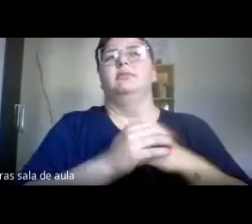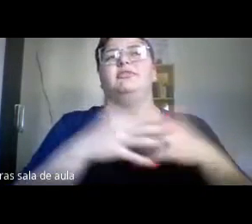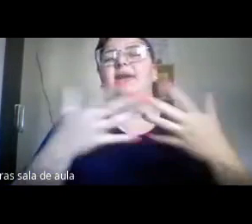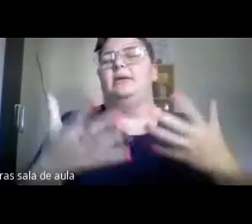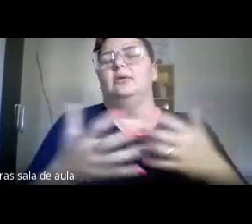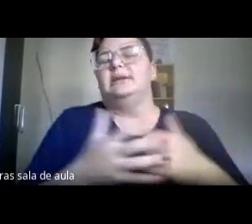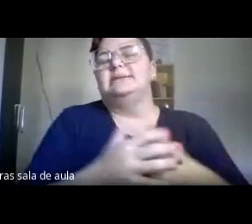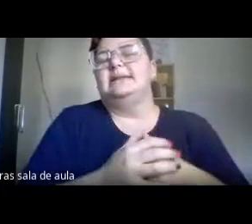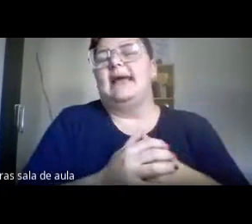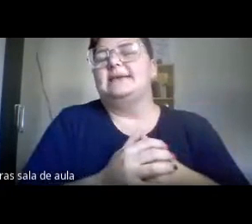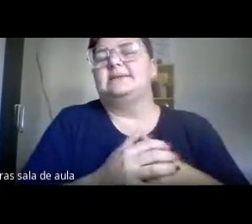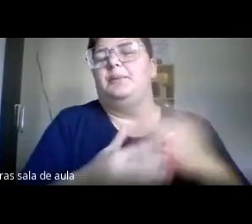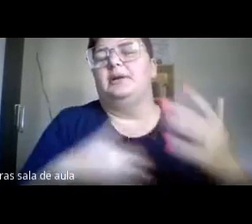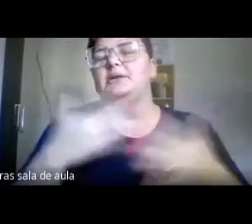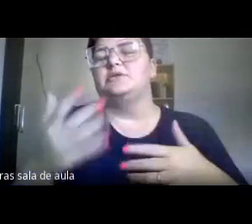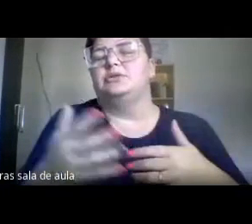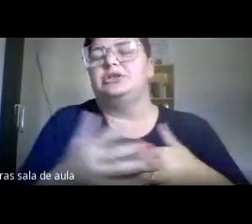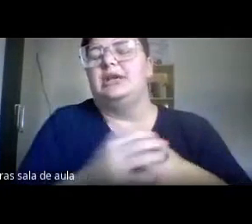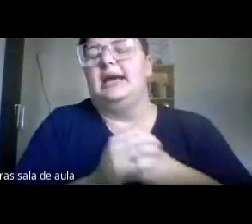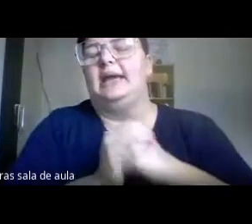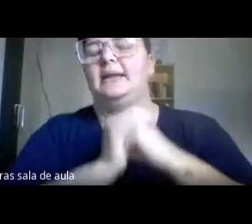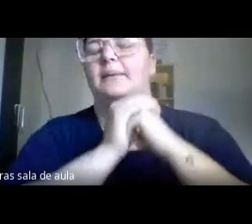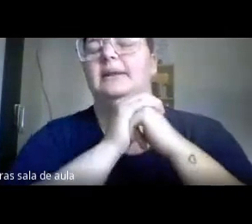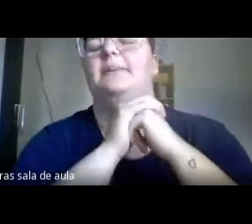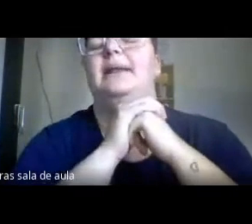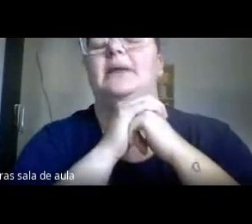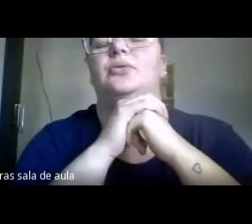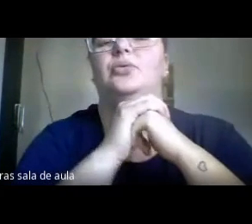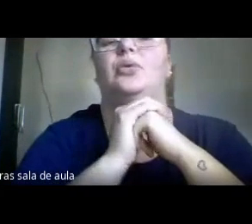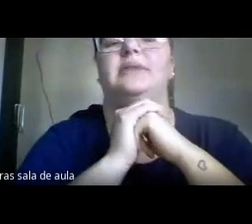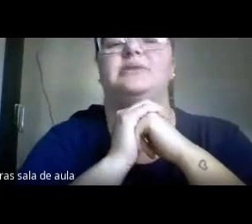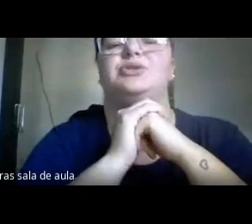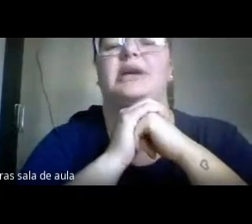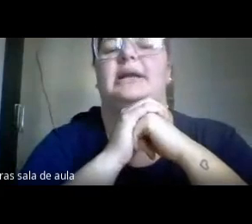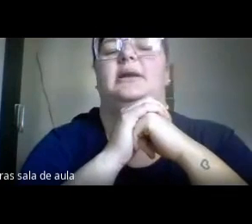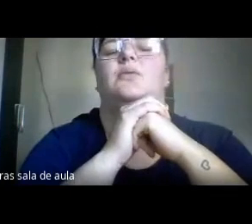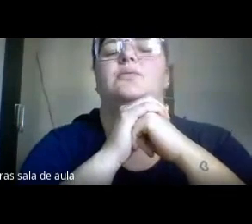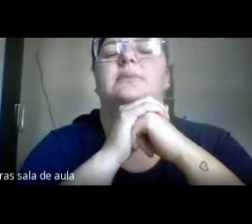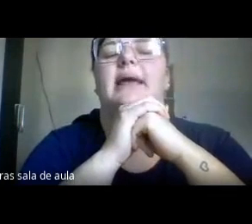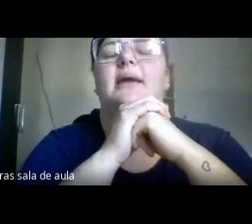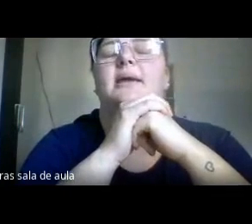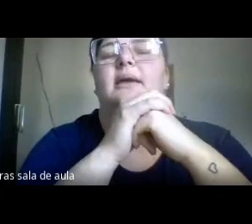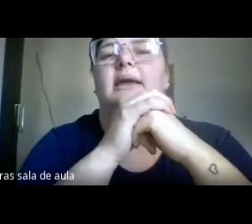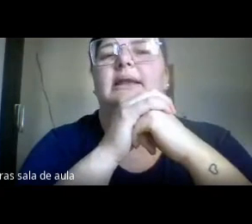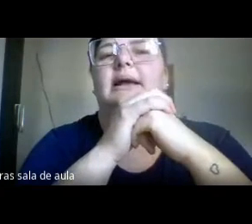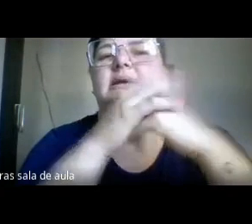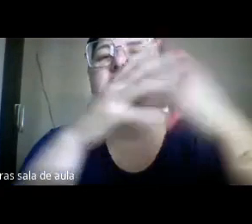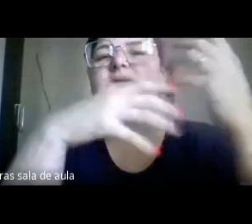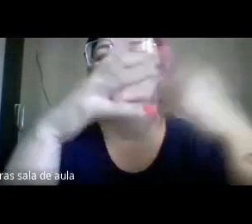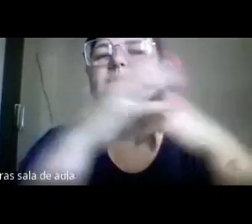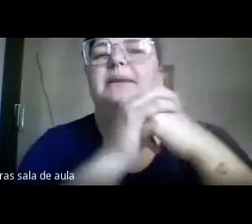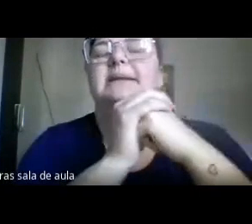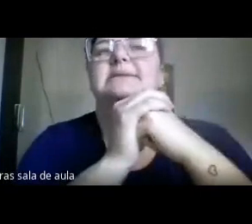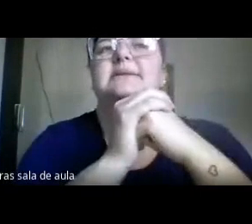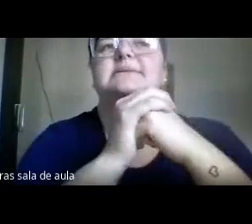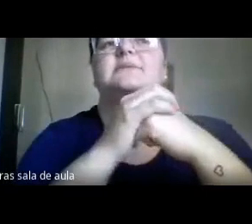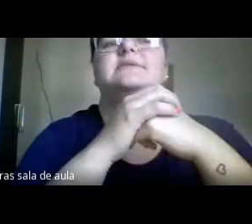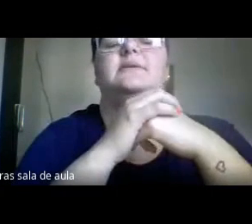ou, enfim, outras ideias que podem surgir aí, dependendo do contexto de cada um, né? E das disciplinas que estão